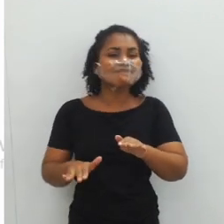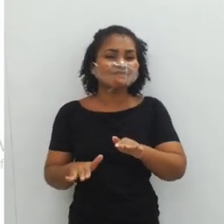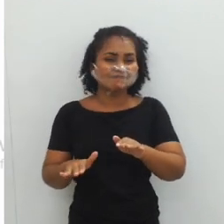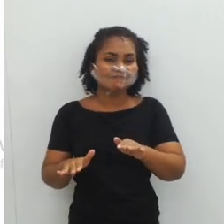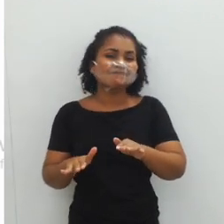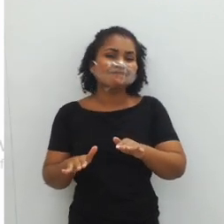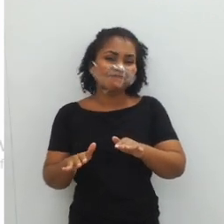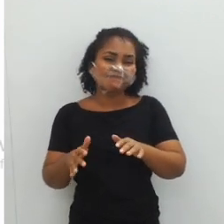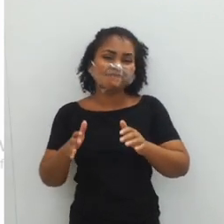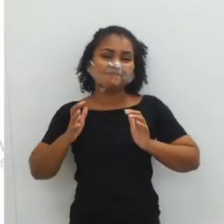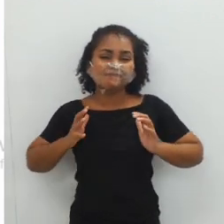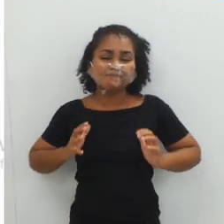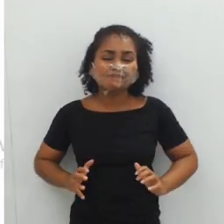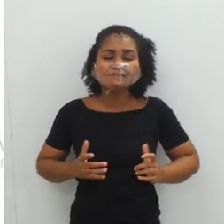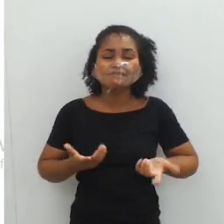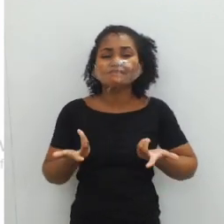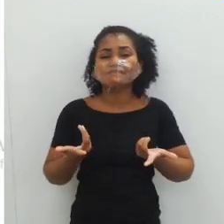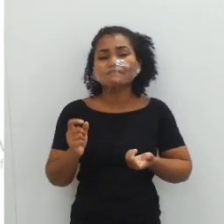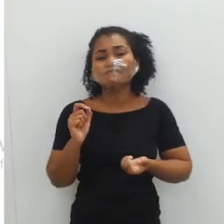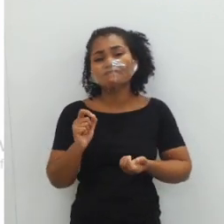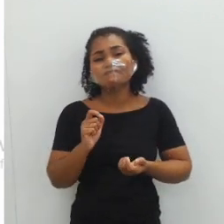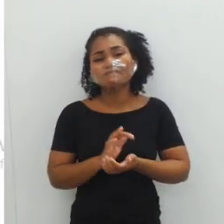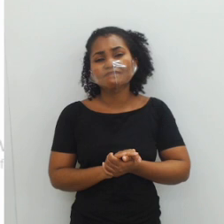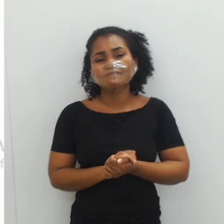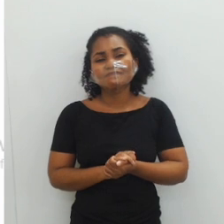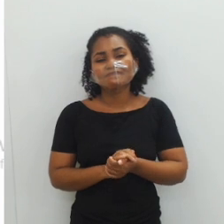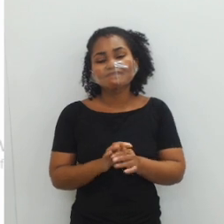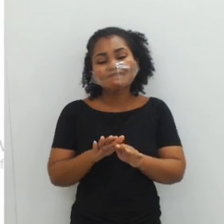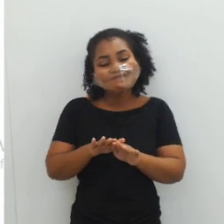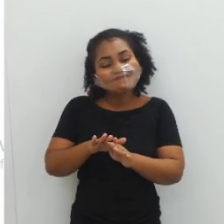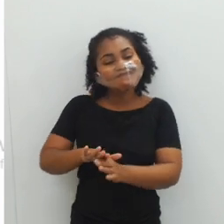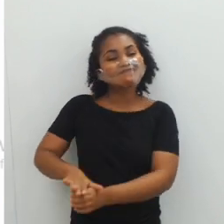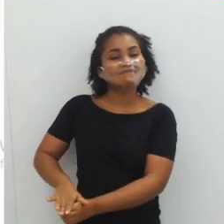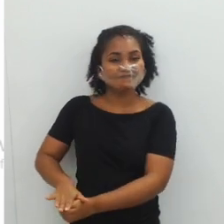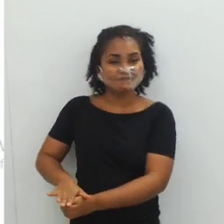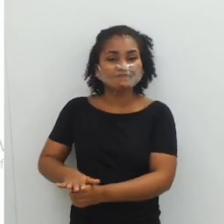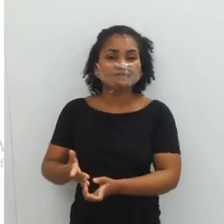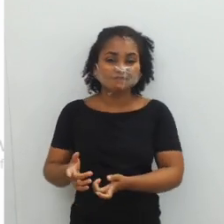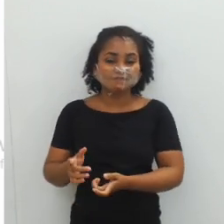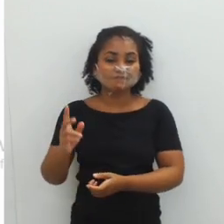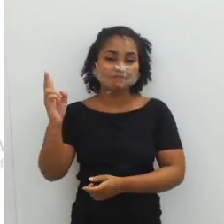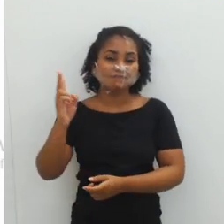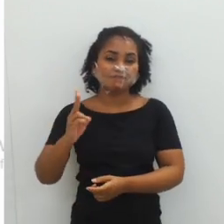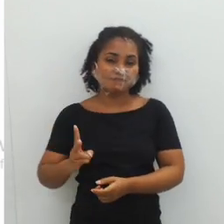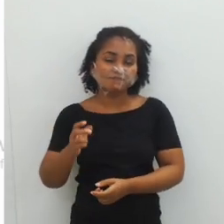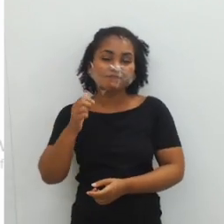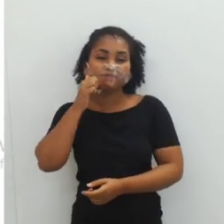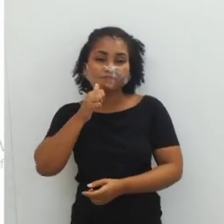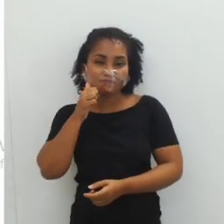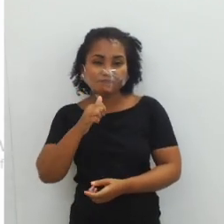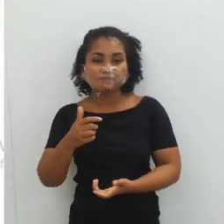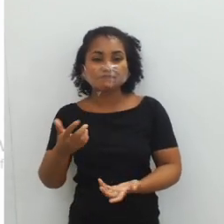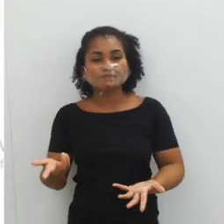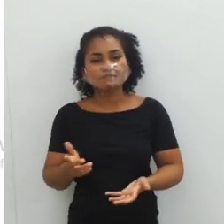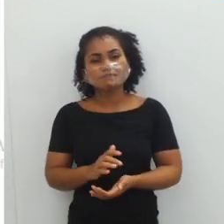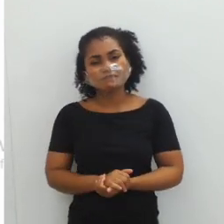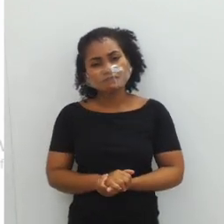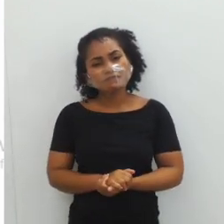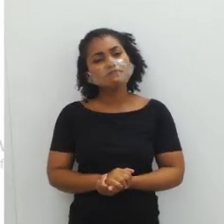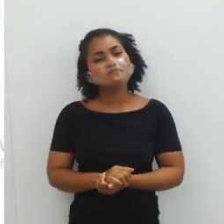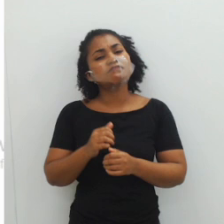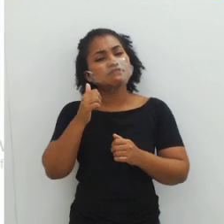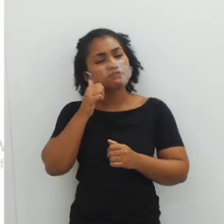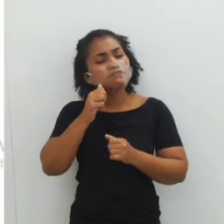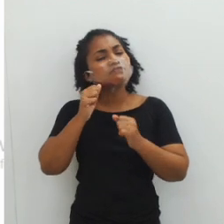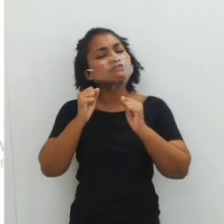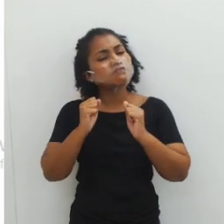há comportamentos que minimizam o valor da mulher, né? A mulher pode